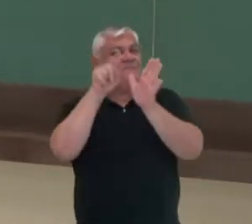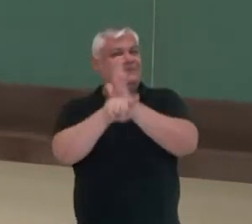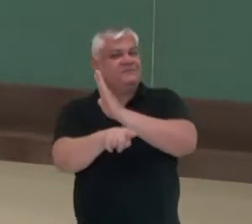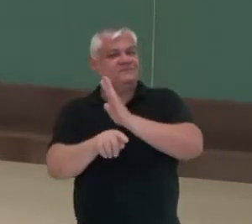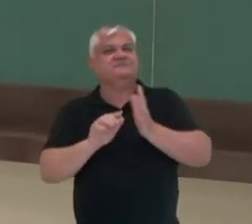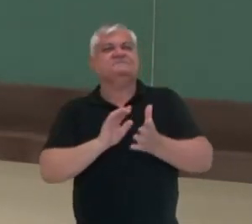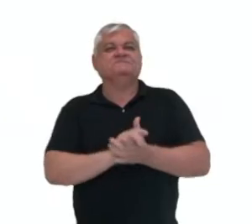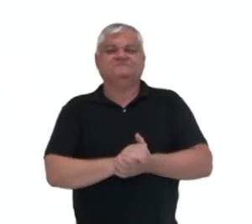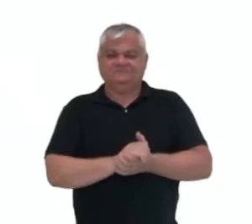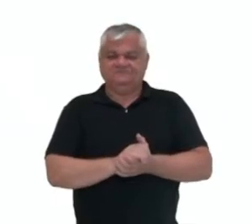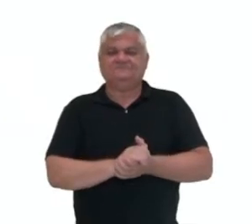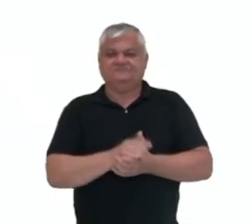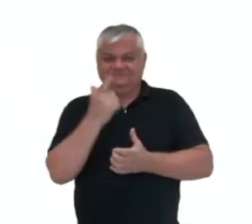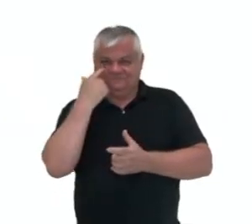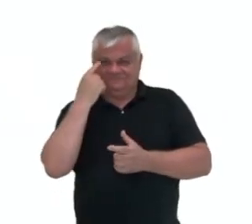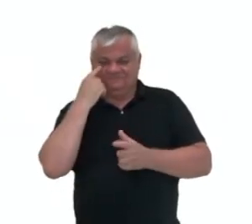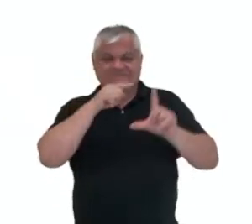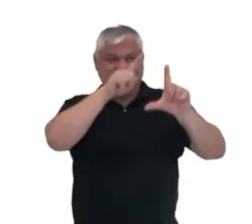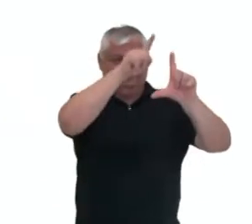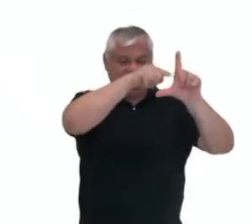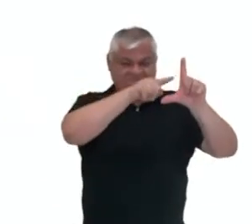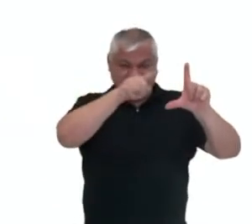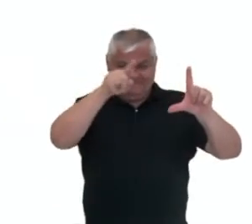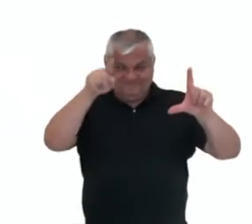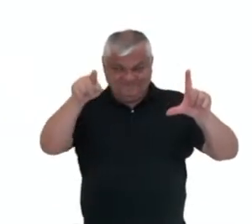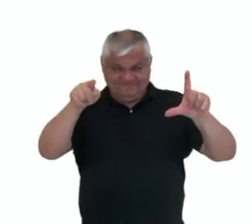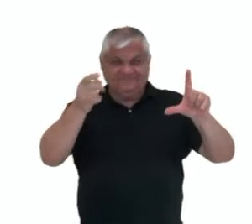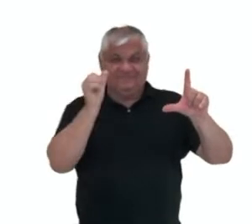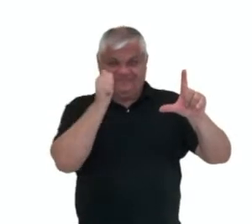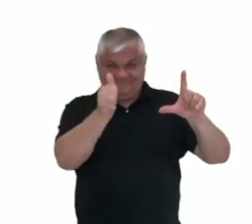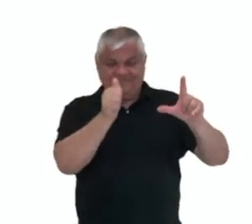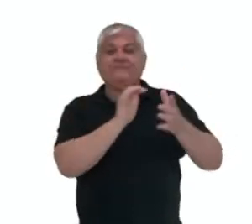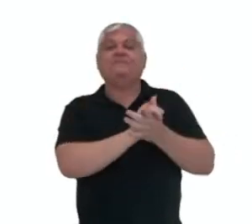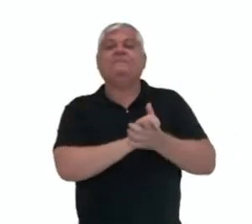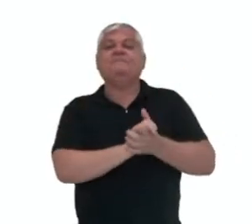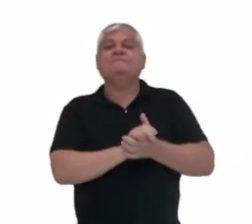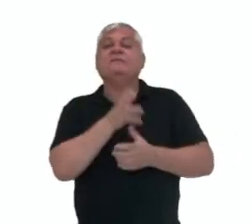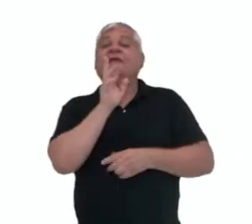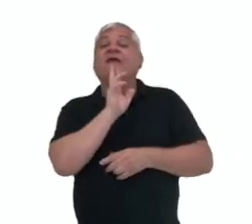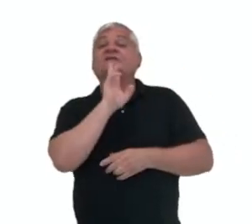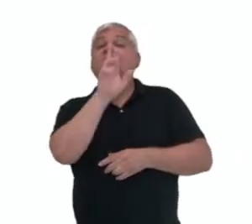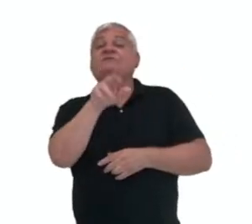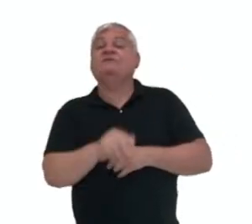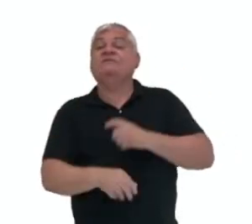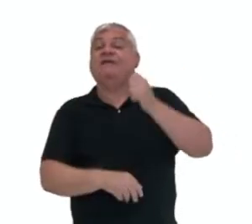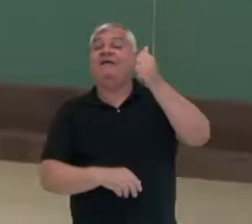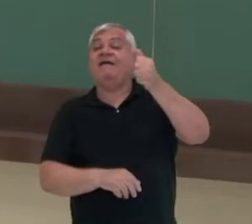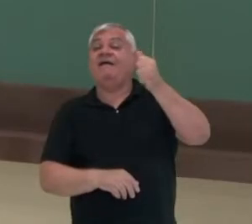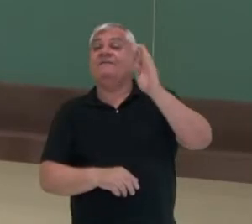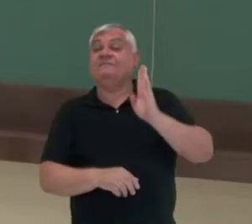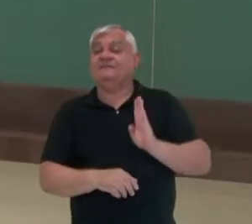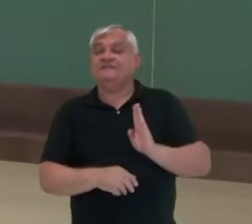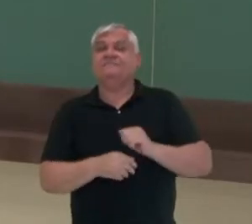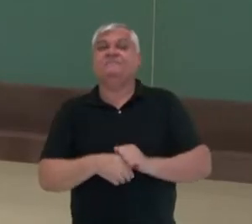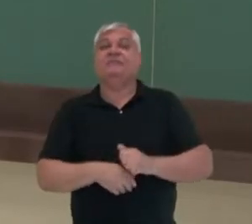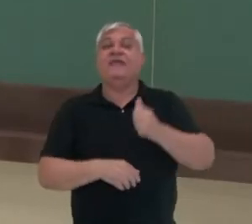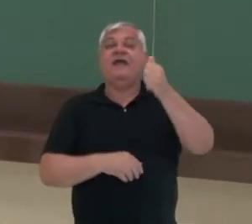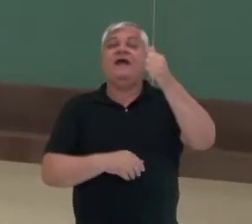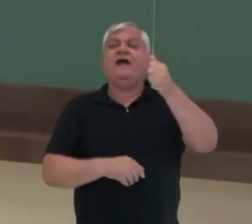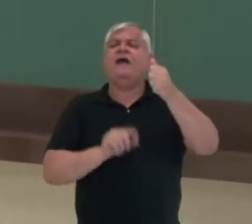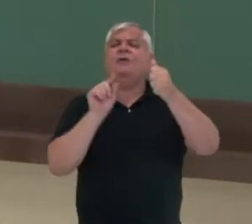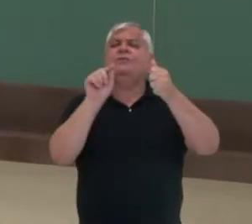vocês. Então, de acordo com o gráfico que foi produzido lá pela Karina, tenta responder essas perguntinhas aqui. O que,